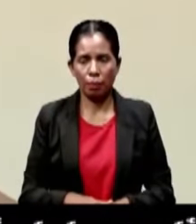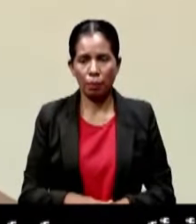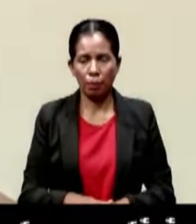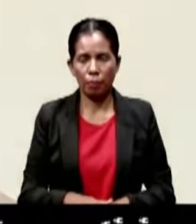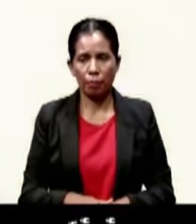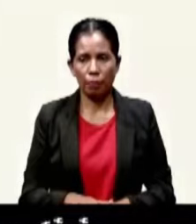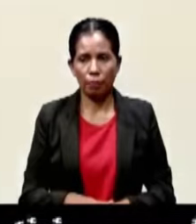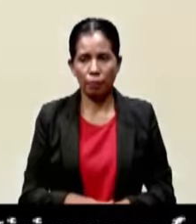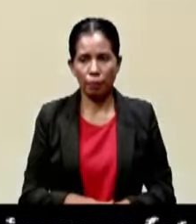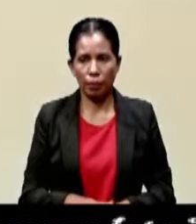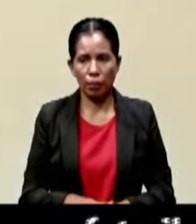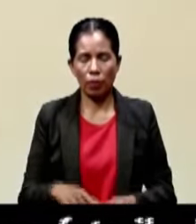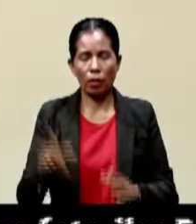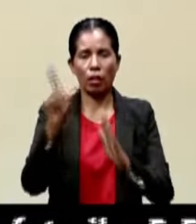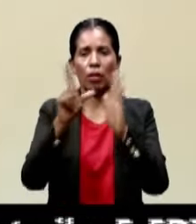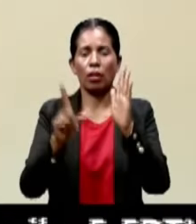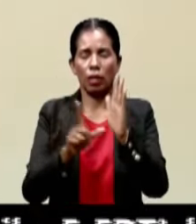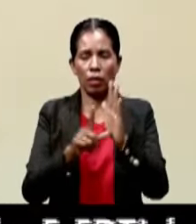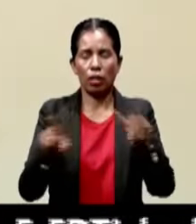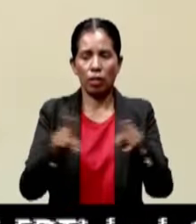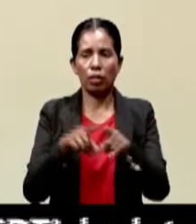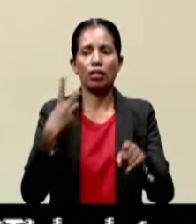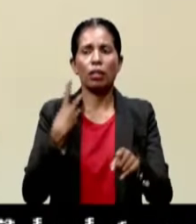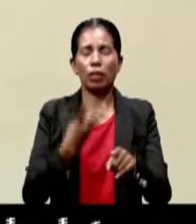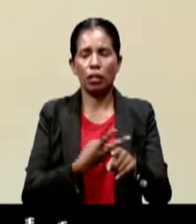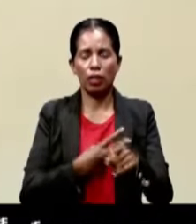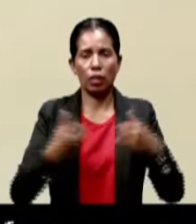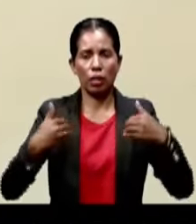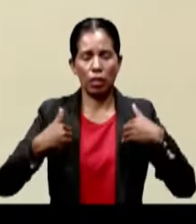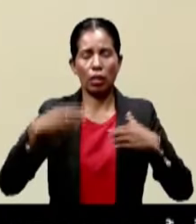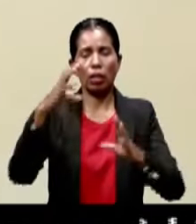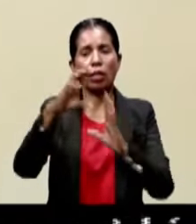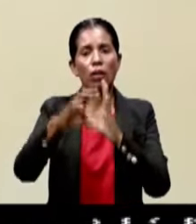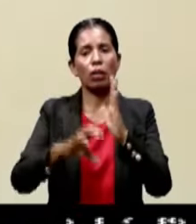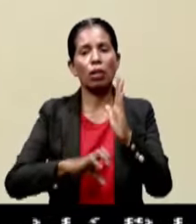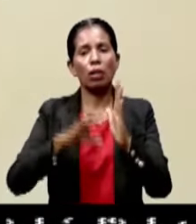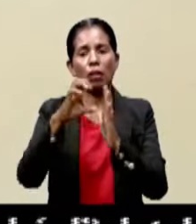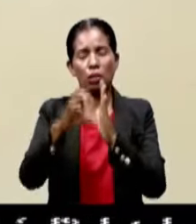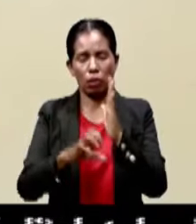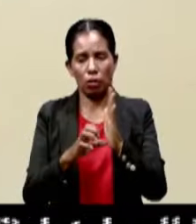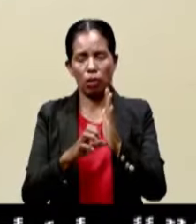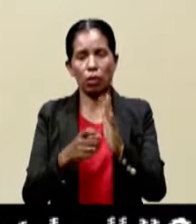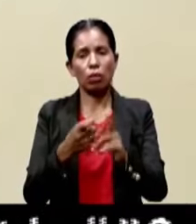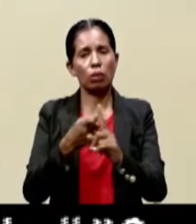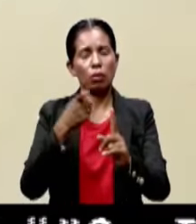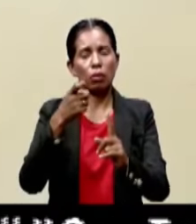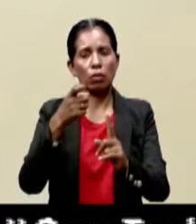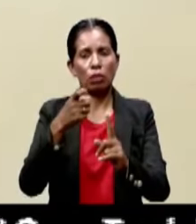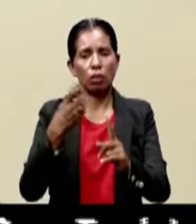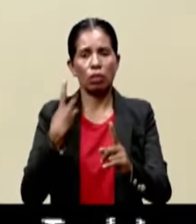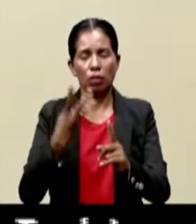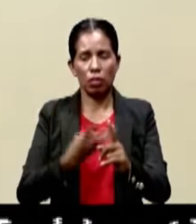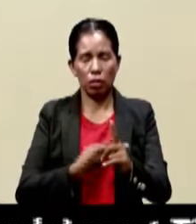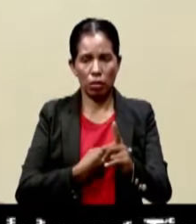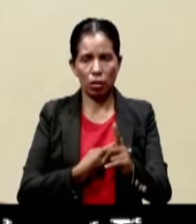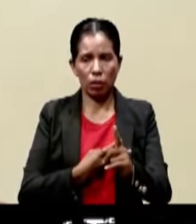Tanto li a língua nessa ita e currículo, lori puxe pré-escolar ita